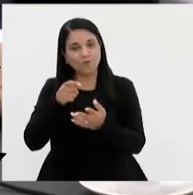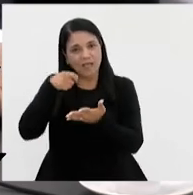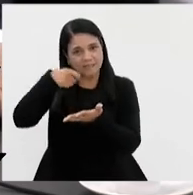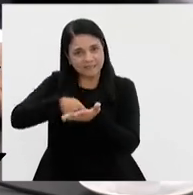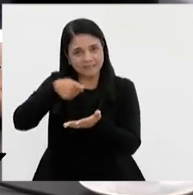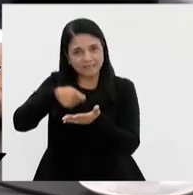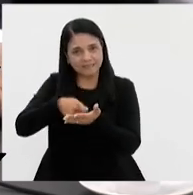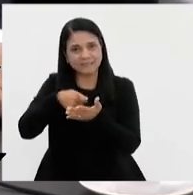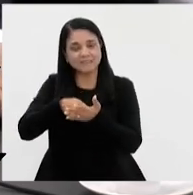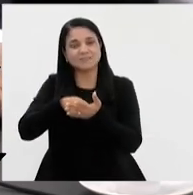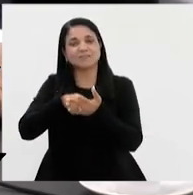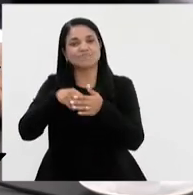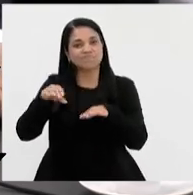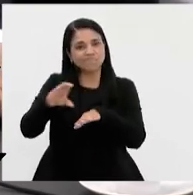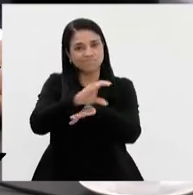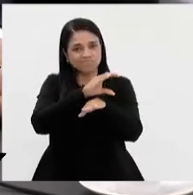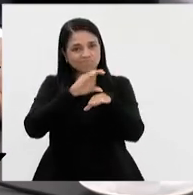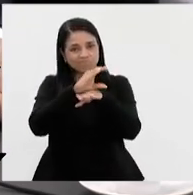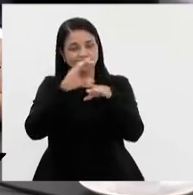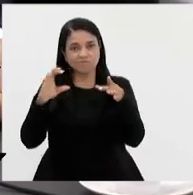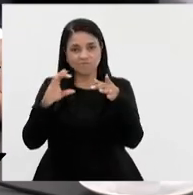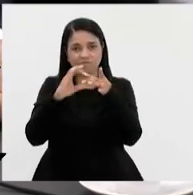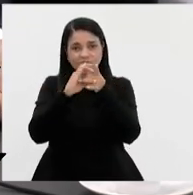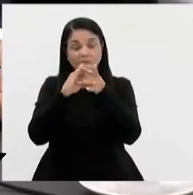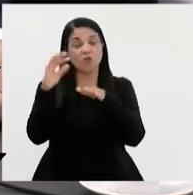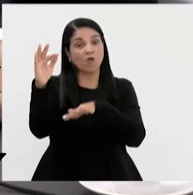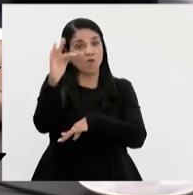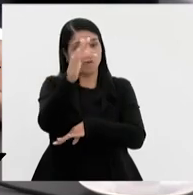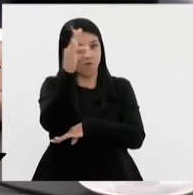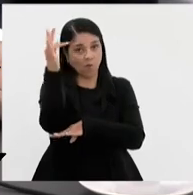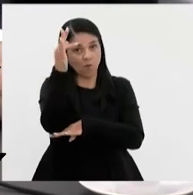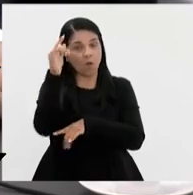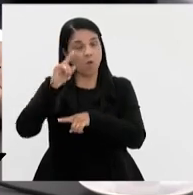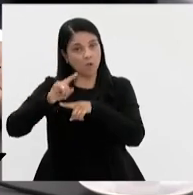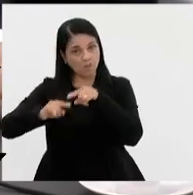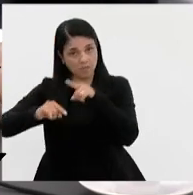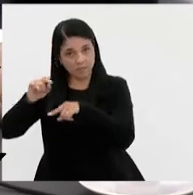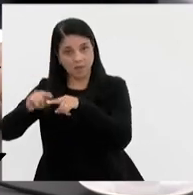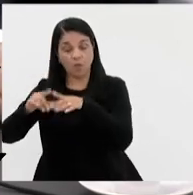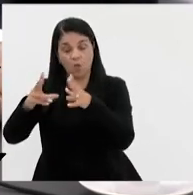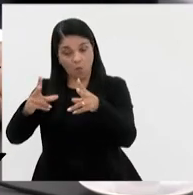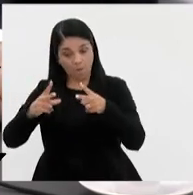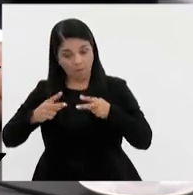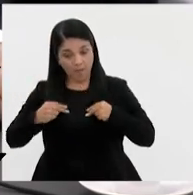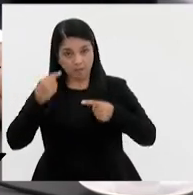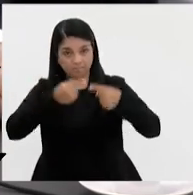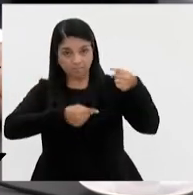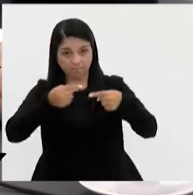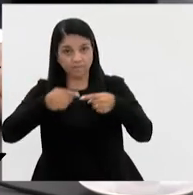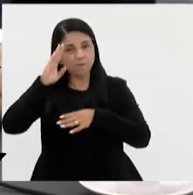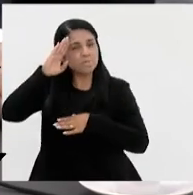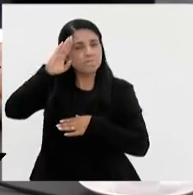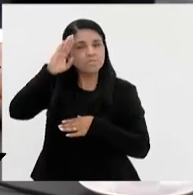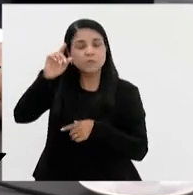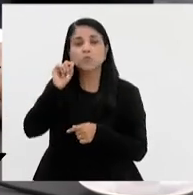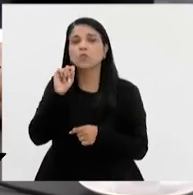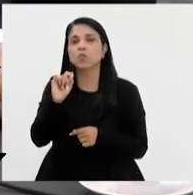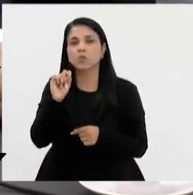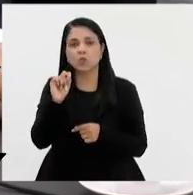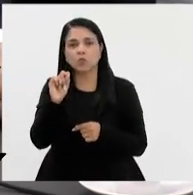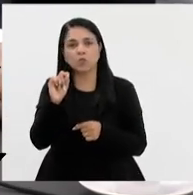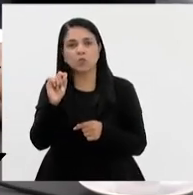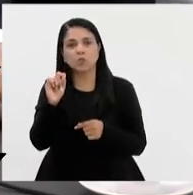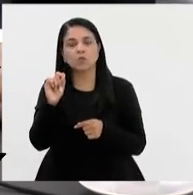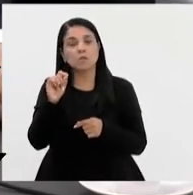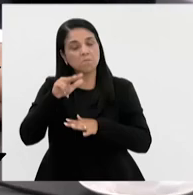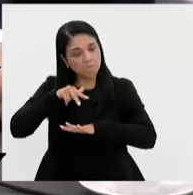A constitucionalidade é formal e material, e eu acho que o debate do mérito ela é fundamental para que a gente possa sempre